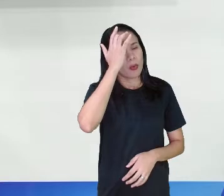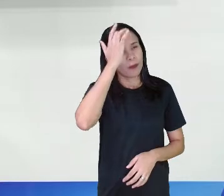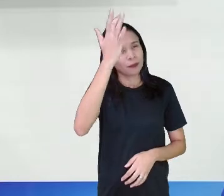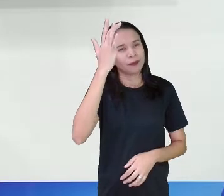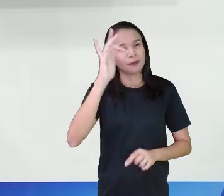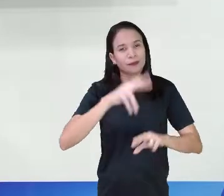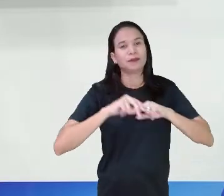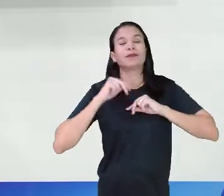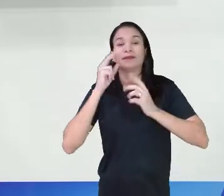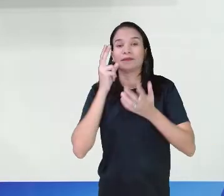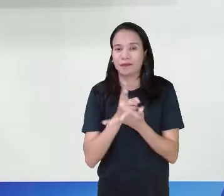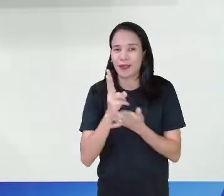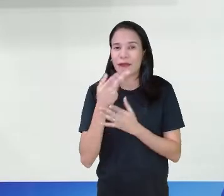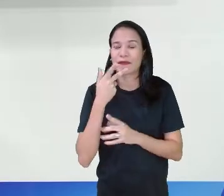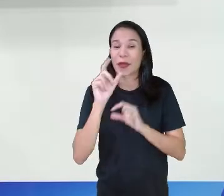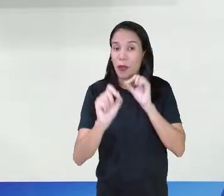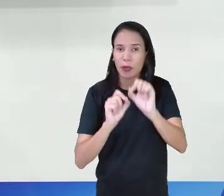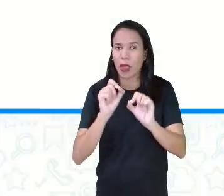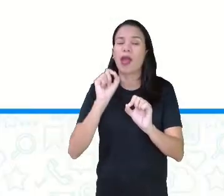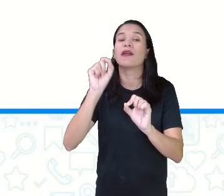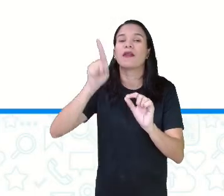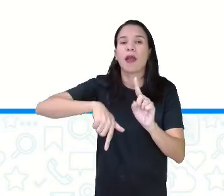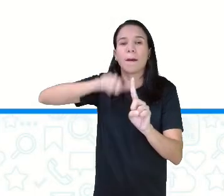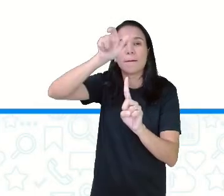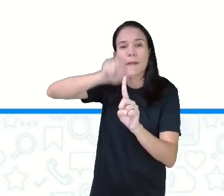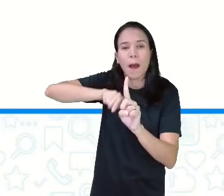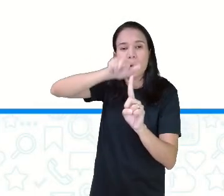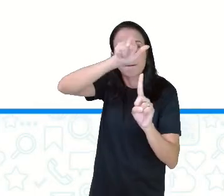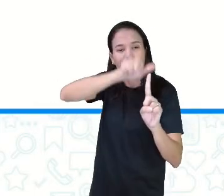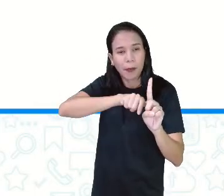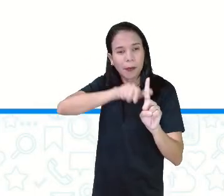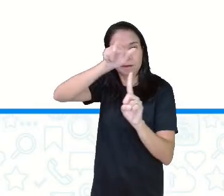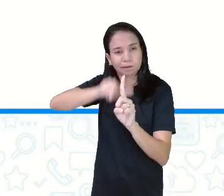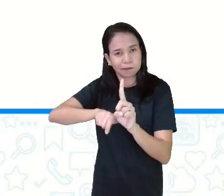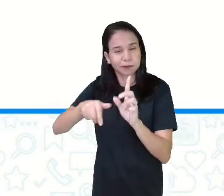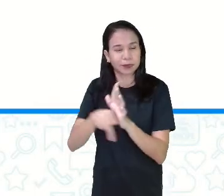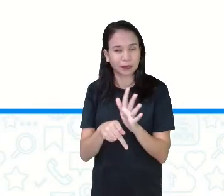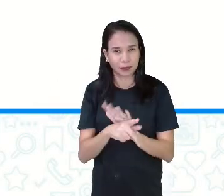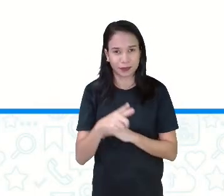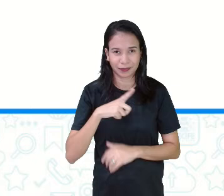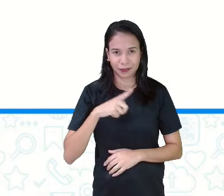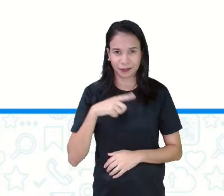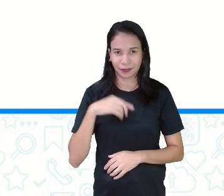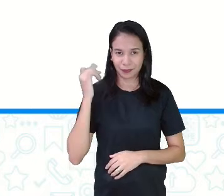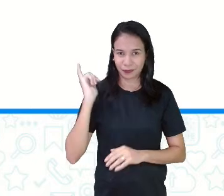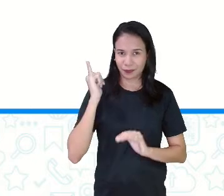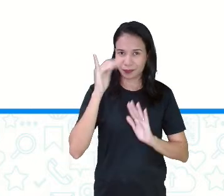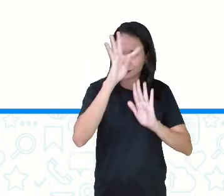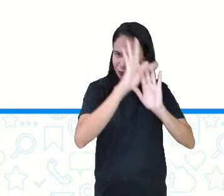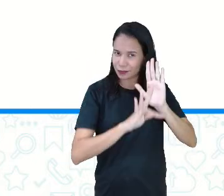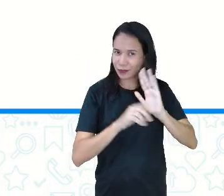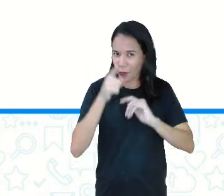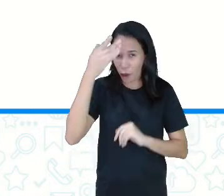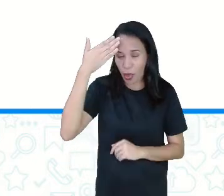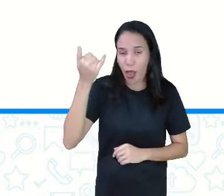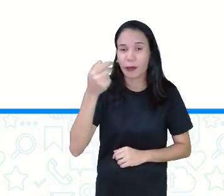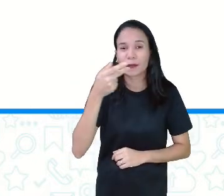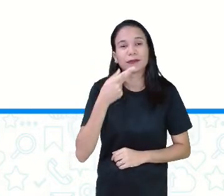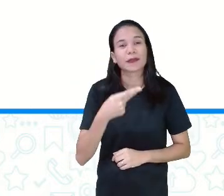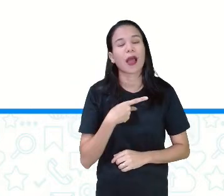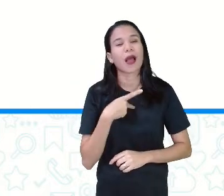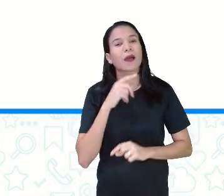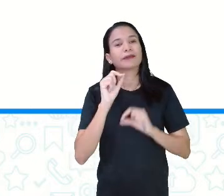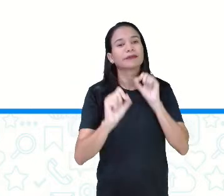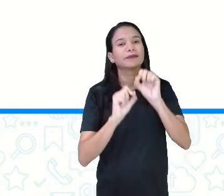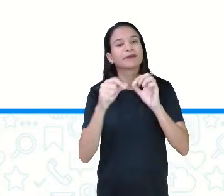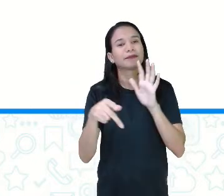estou falando o tempo todo. Quem são os personagens desta história? Vocês sabem? Fala aí pra gente. Quem